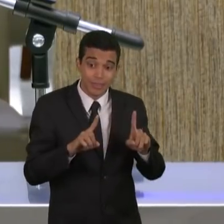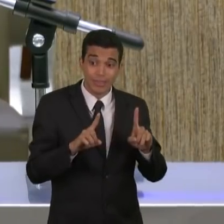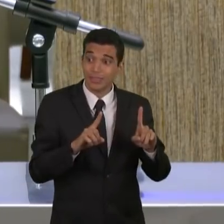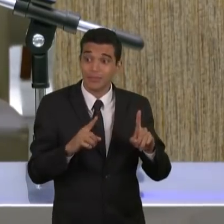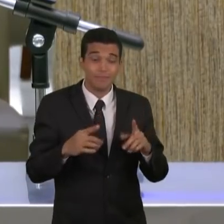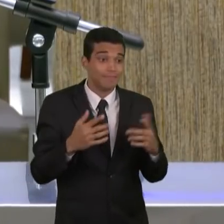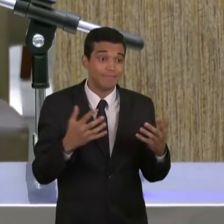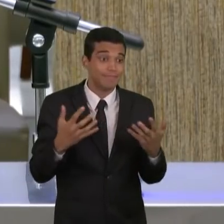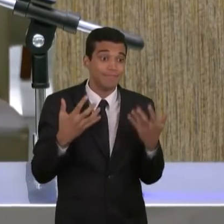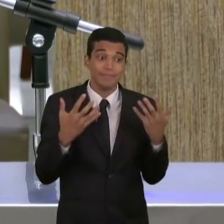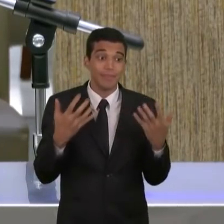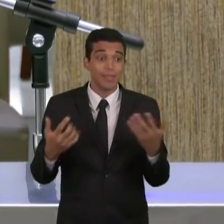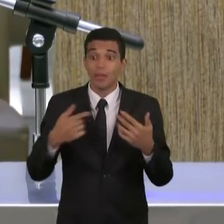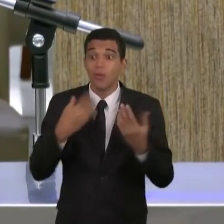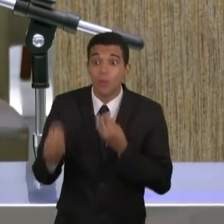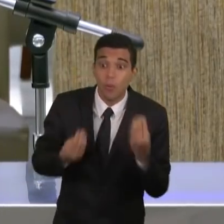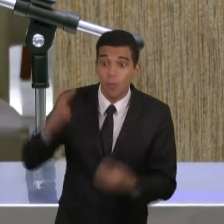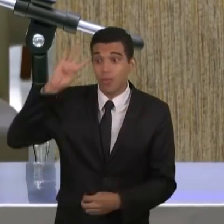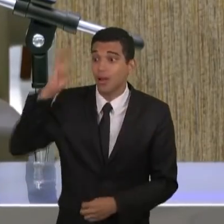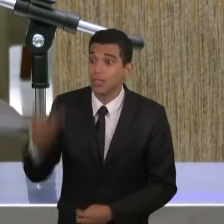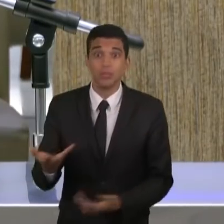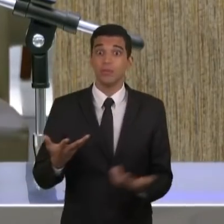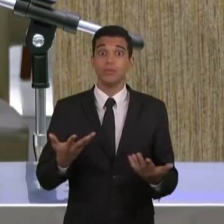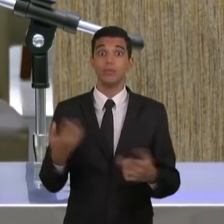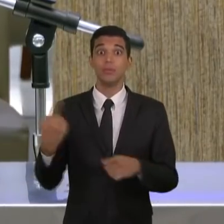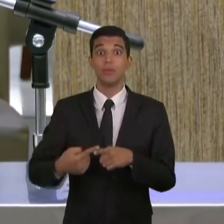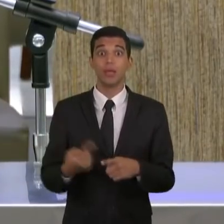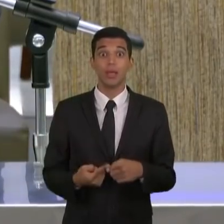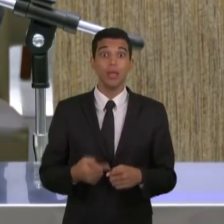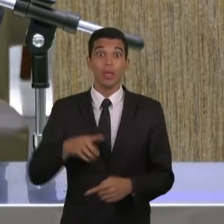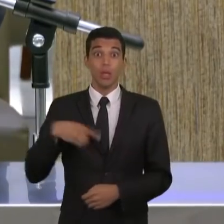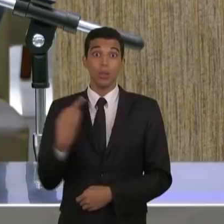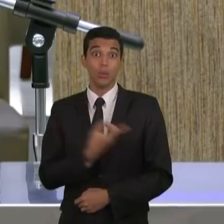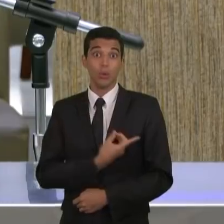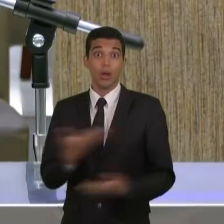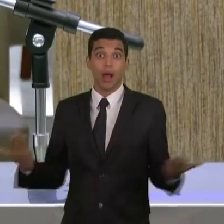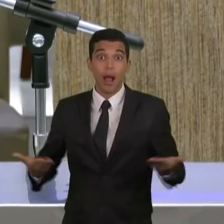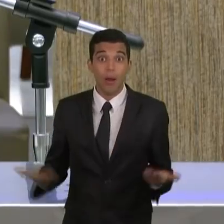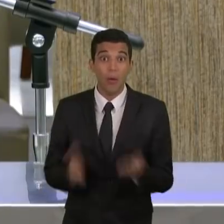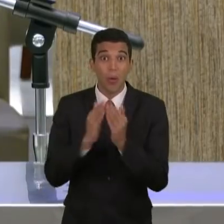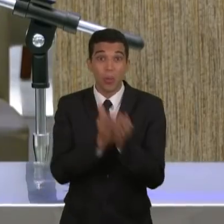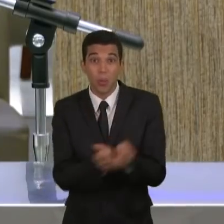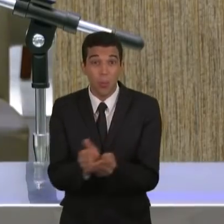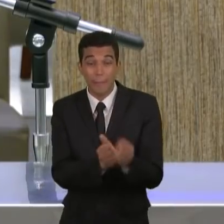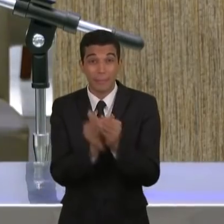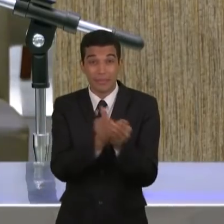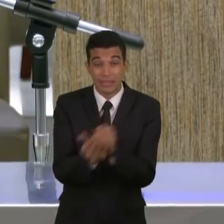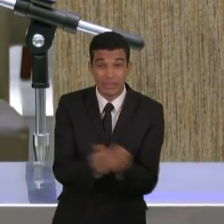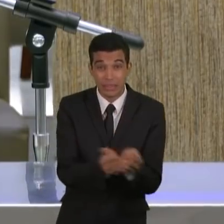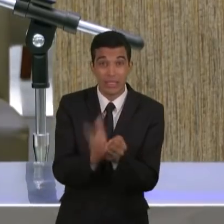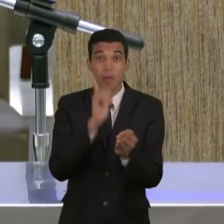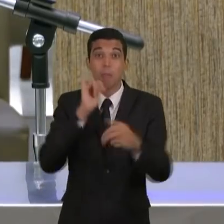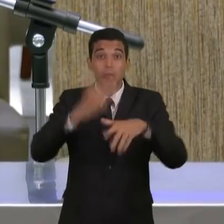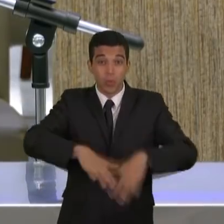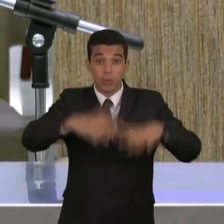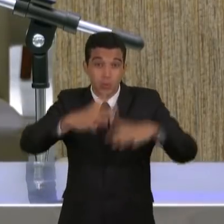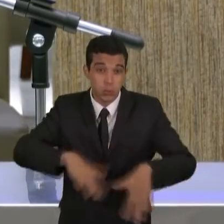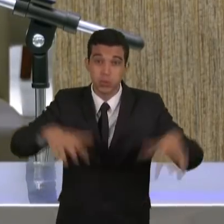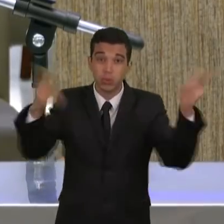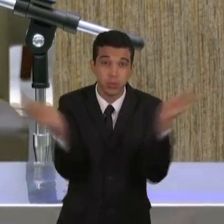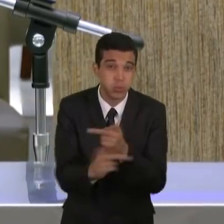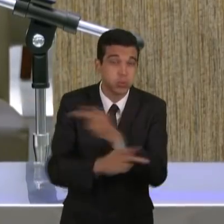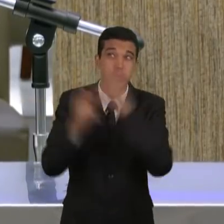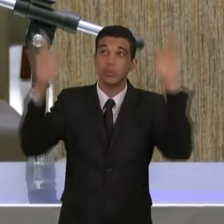conheço ainda alguém que possa solucionar esse problema Apesar dele já conhecerem Jesus